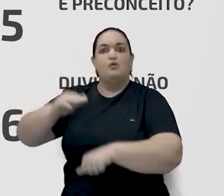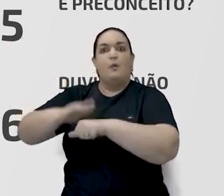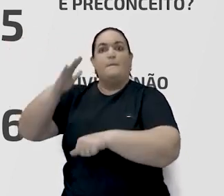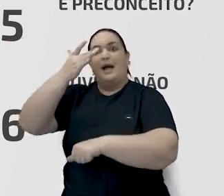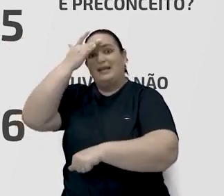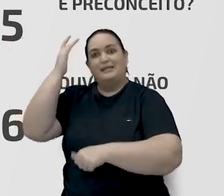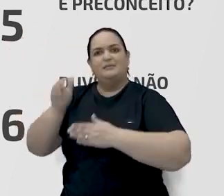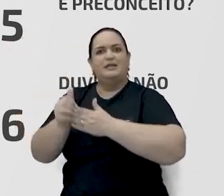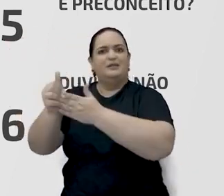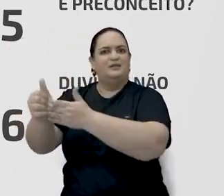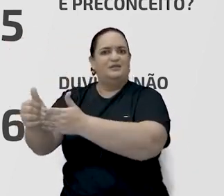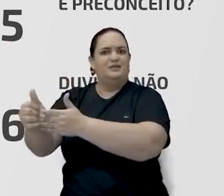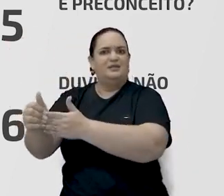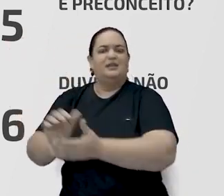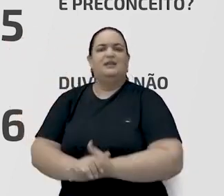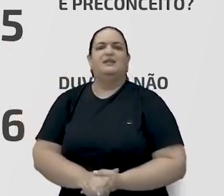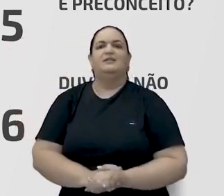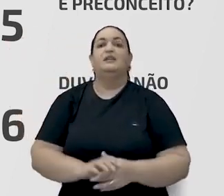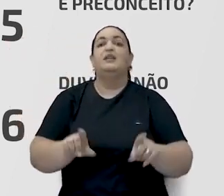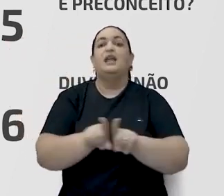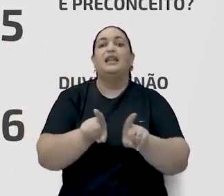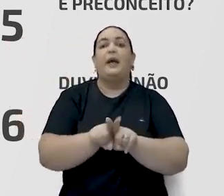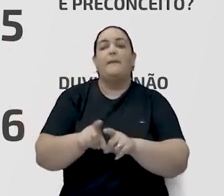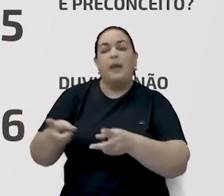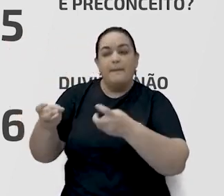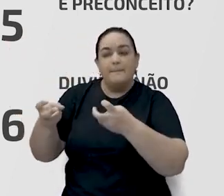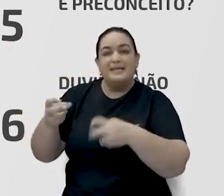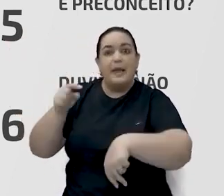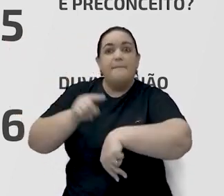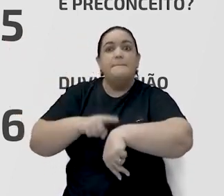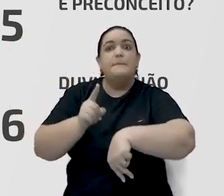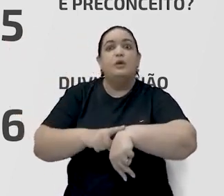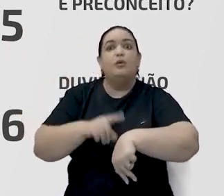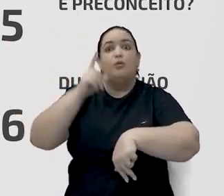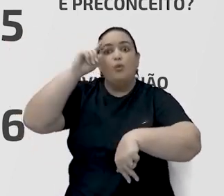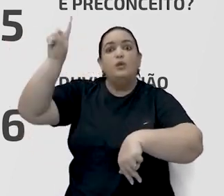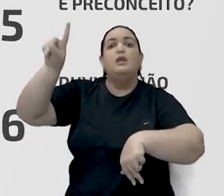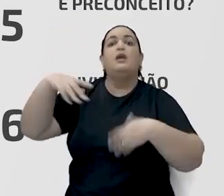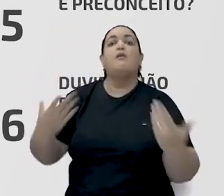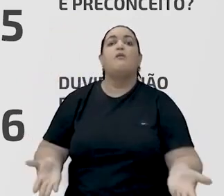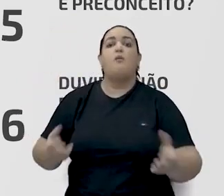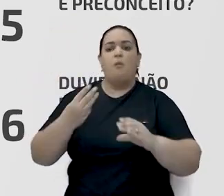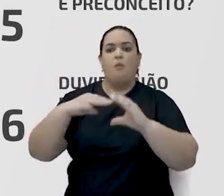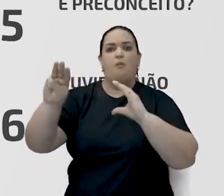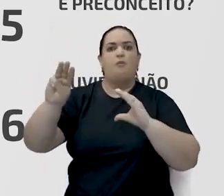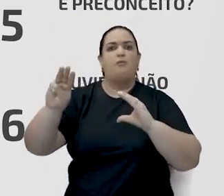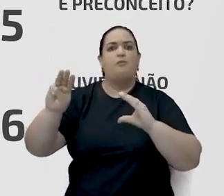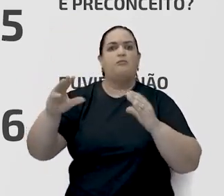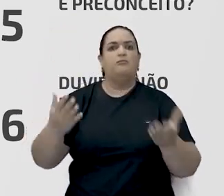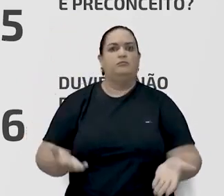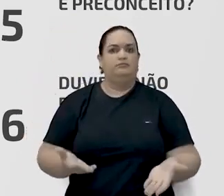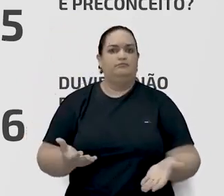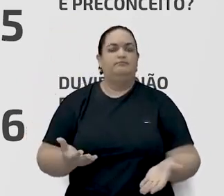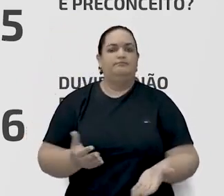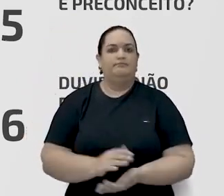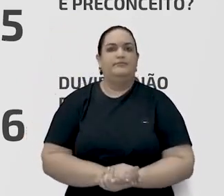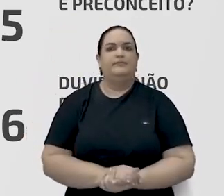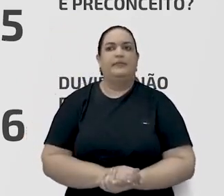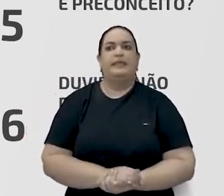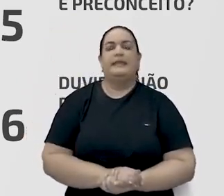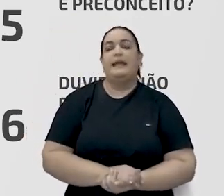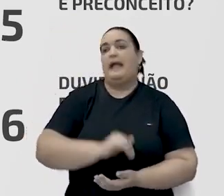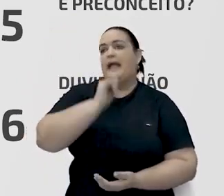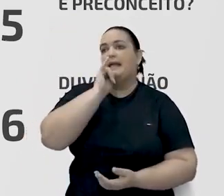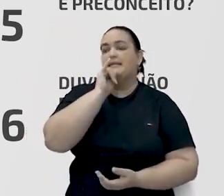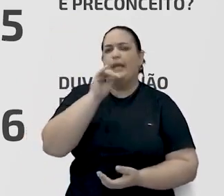Prestar sempre atenção na data. Muitas fake news acontecem por causa de datas. Você